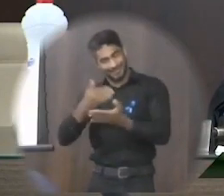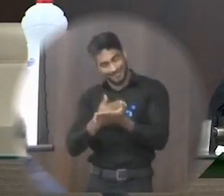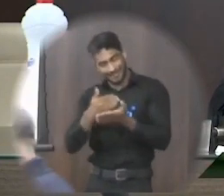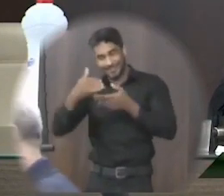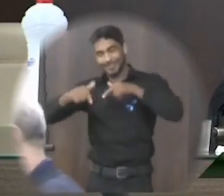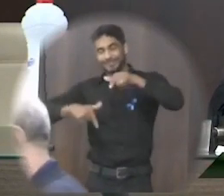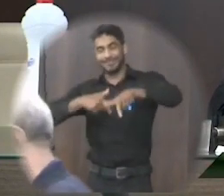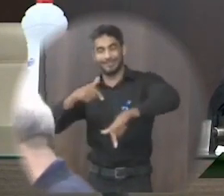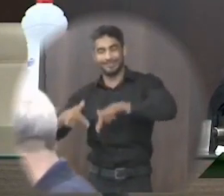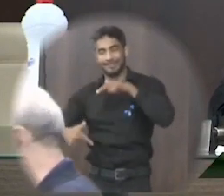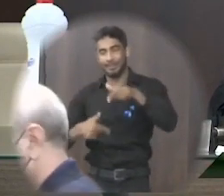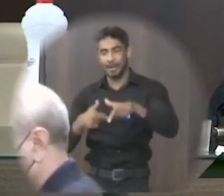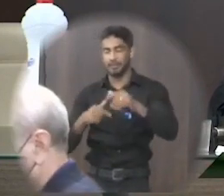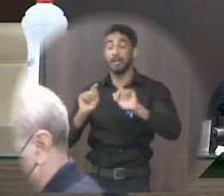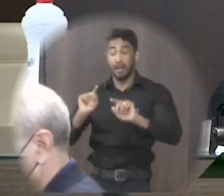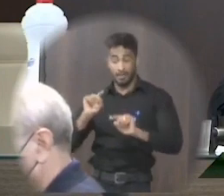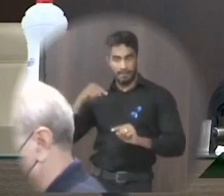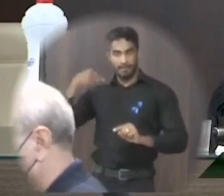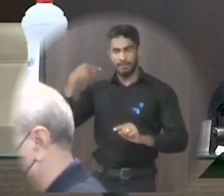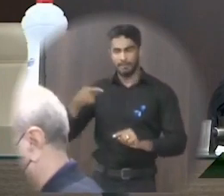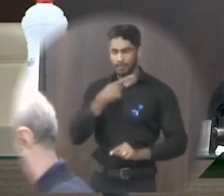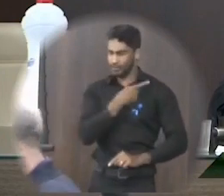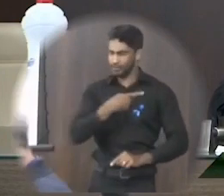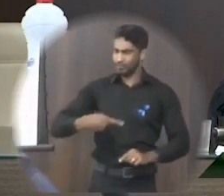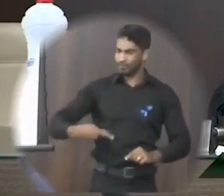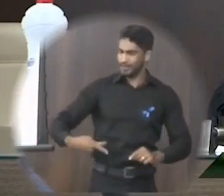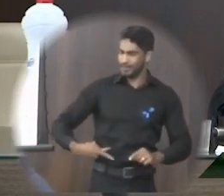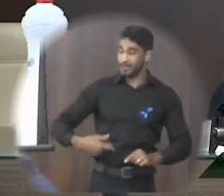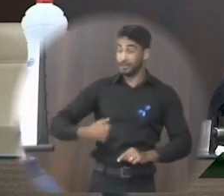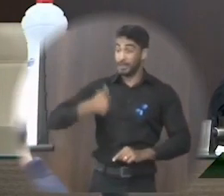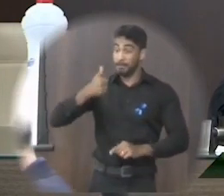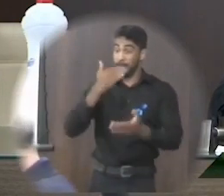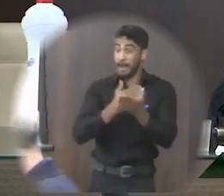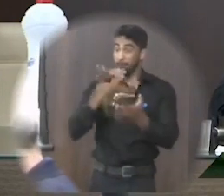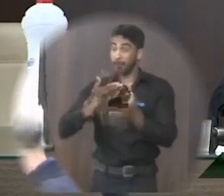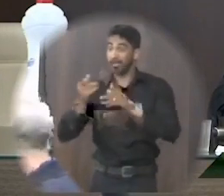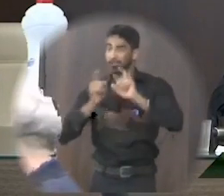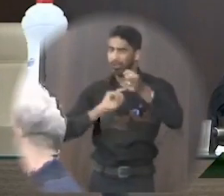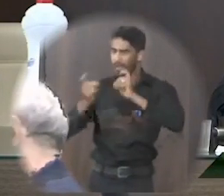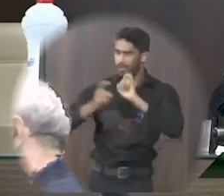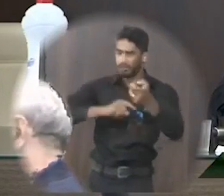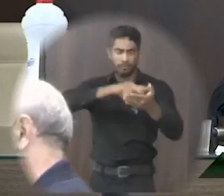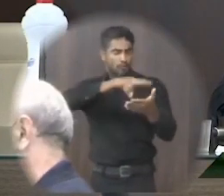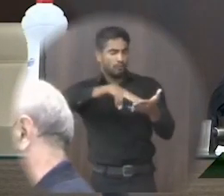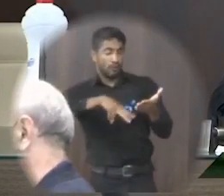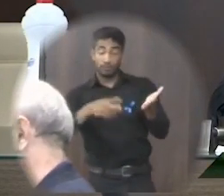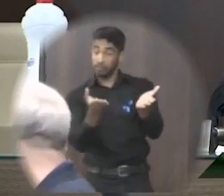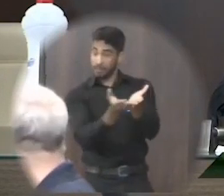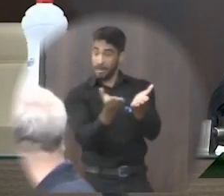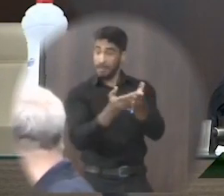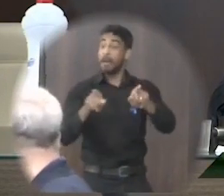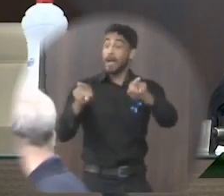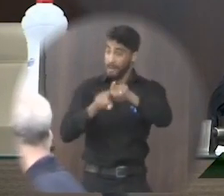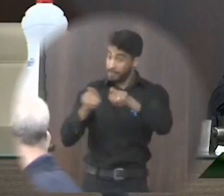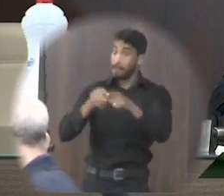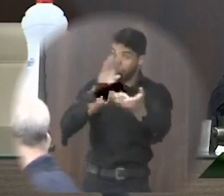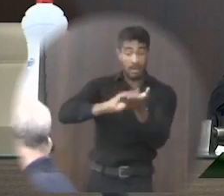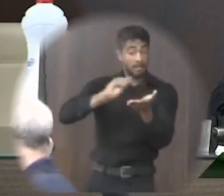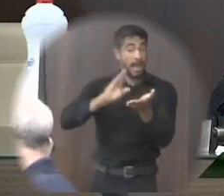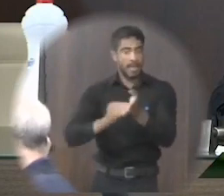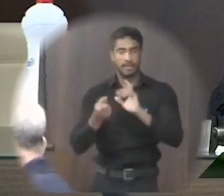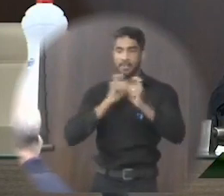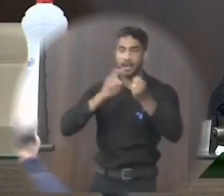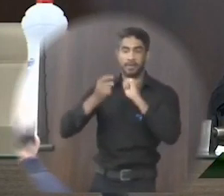os trabalhos. Após, o senhor presidente passou para a primeira parte da reunião, foi feita a leitura bíblica e da ata da reunião anterior, que